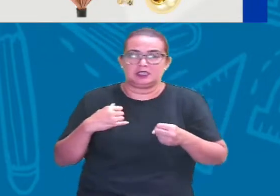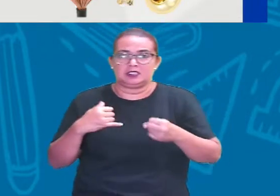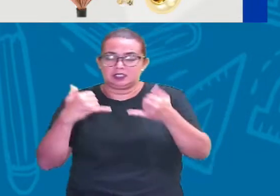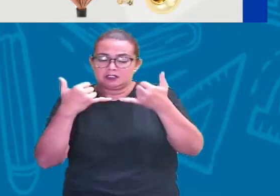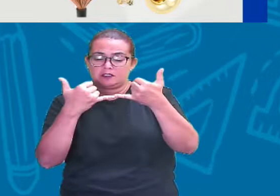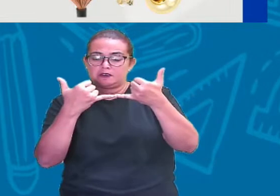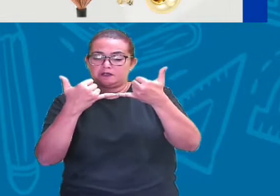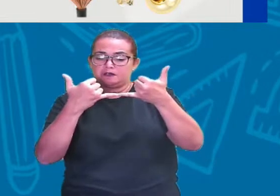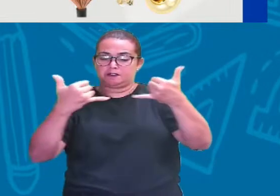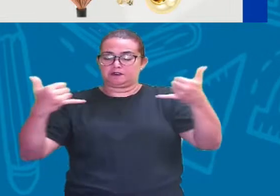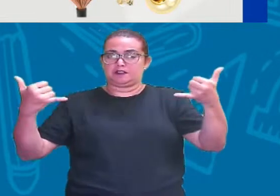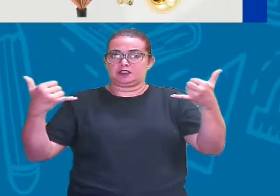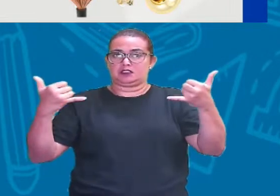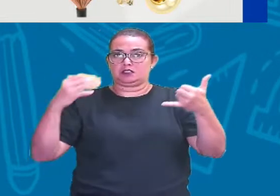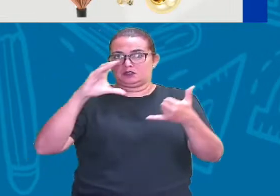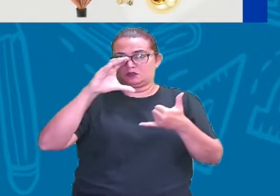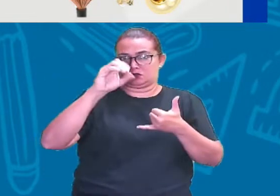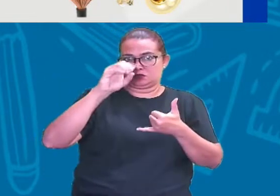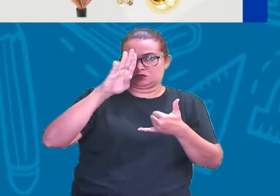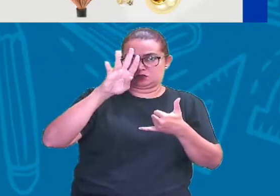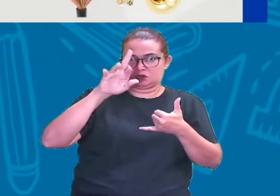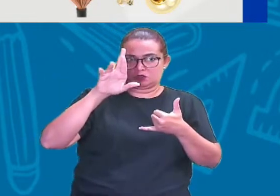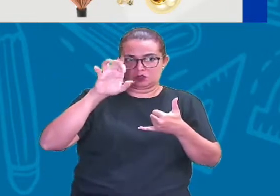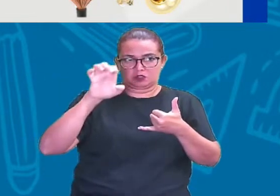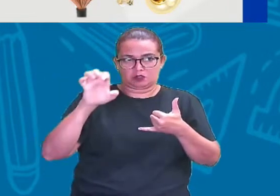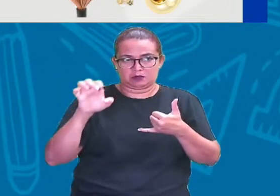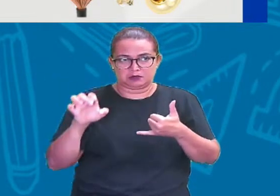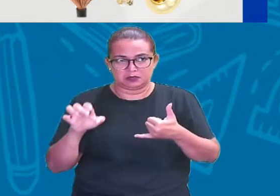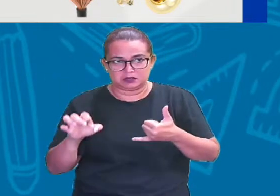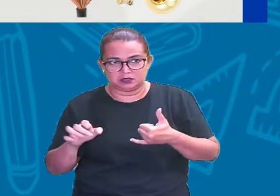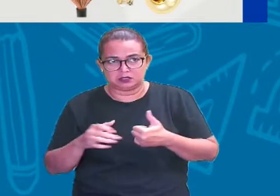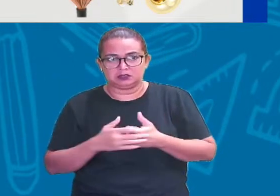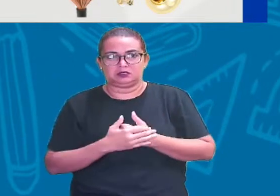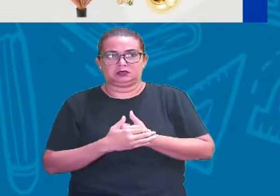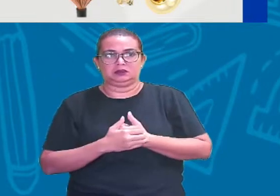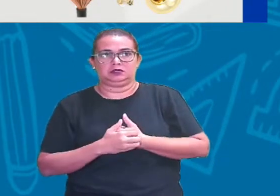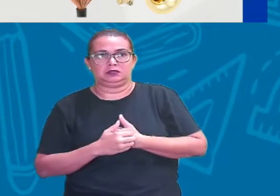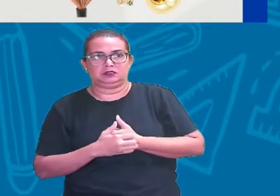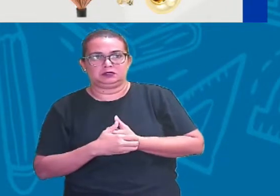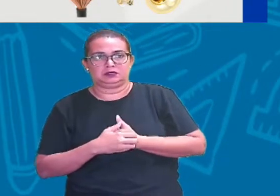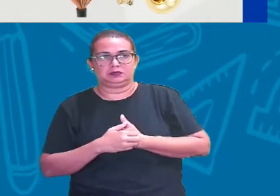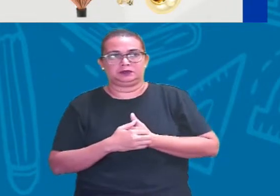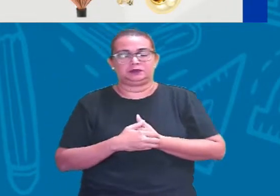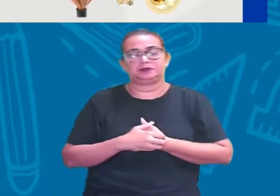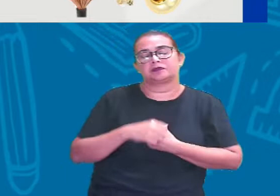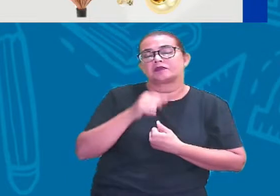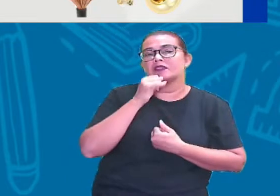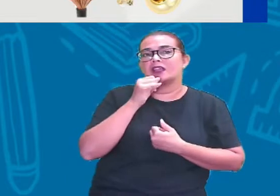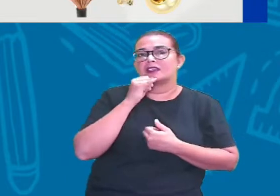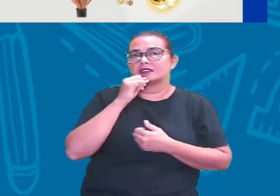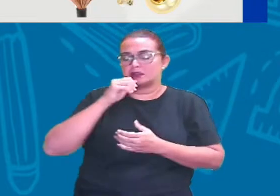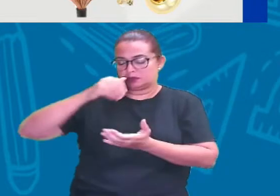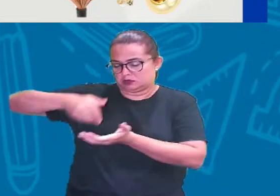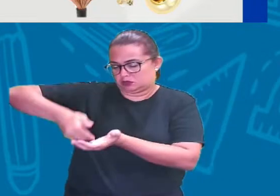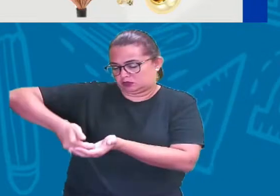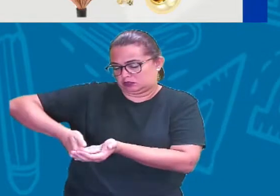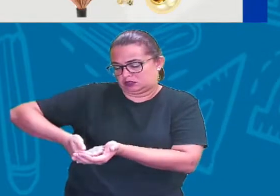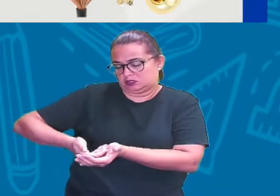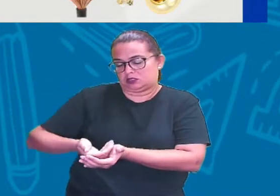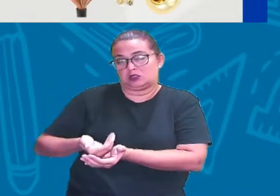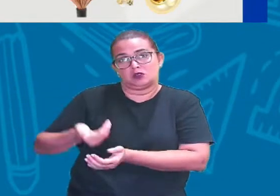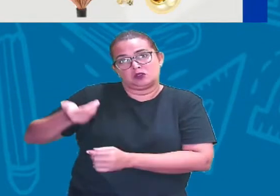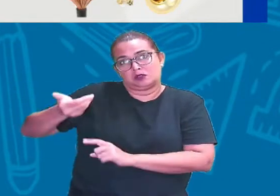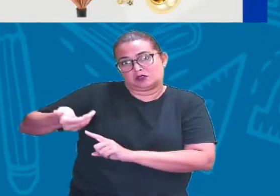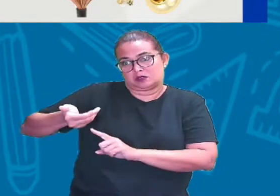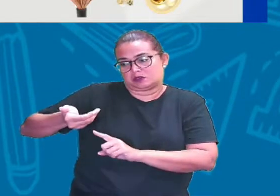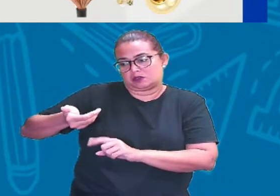sua mãe coloca uma concha totalmente de metal, né? Dentro do recipiente, da vasilha,